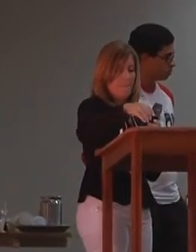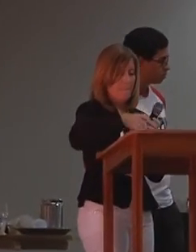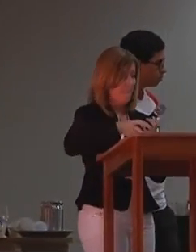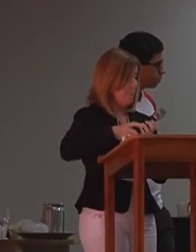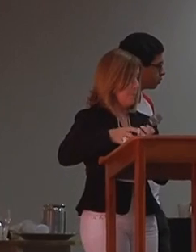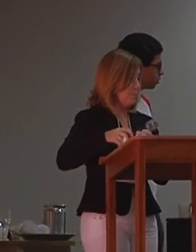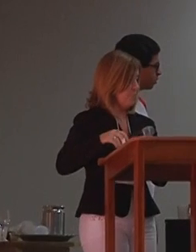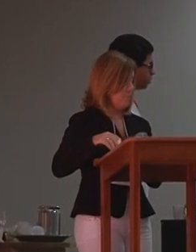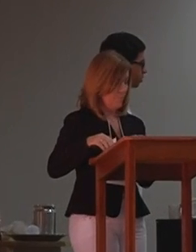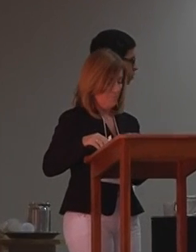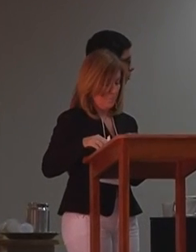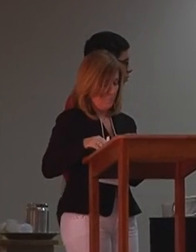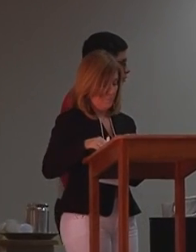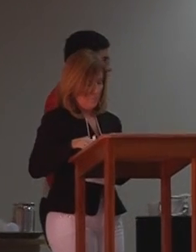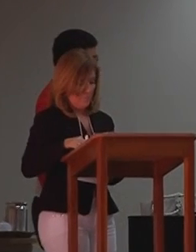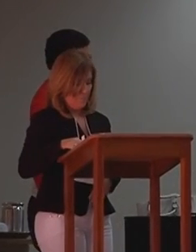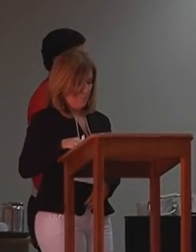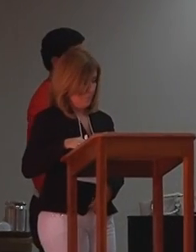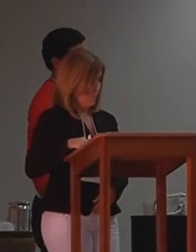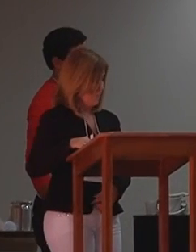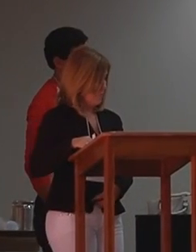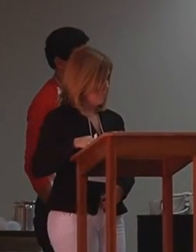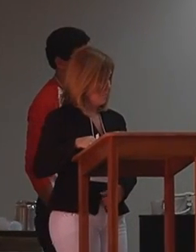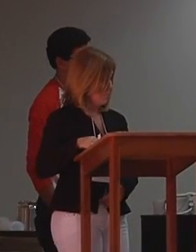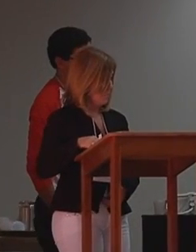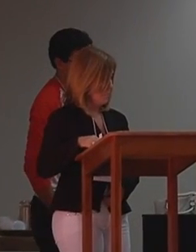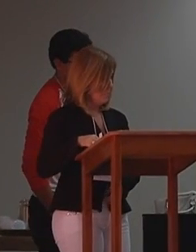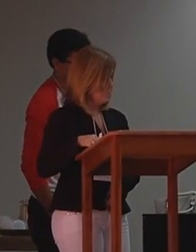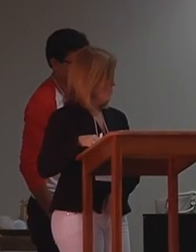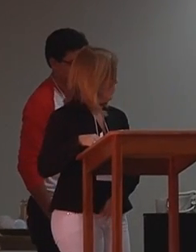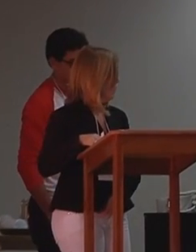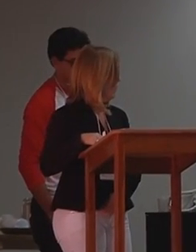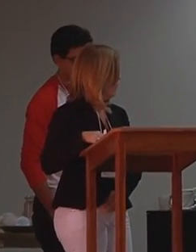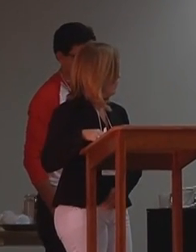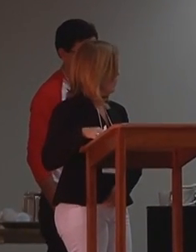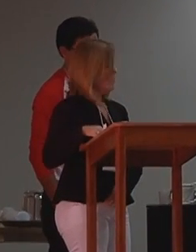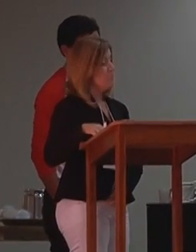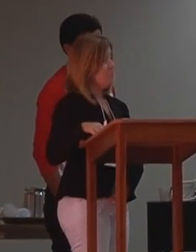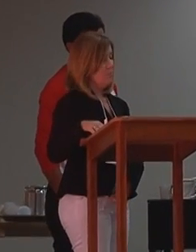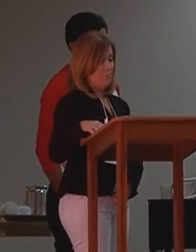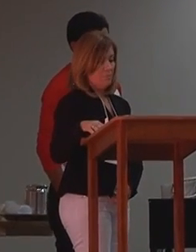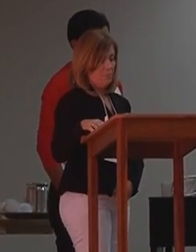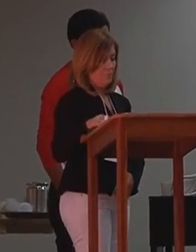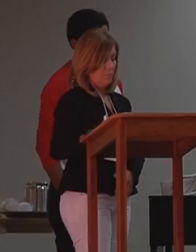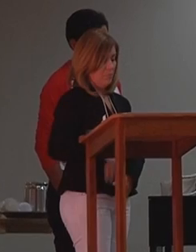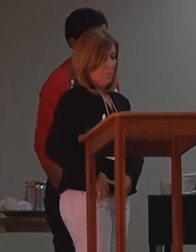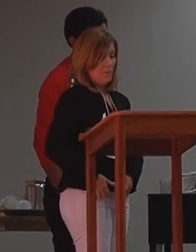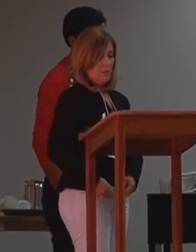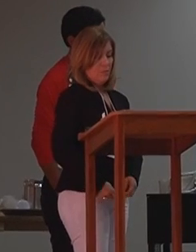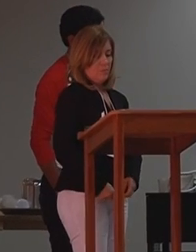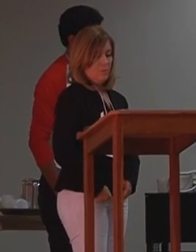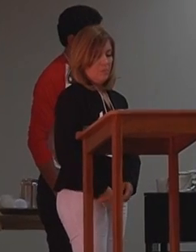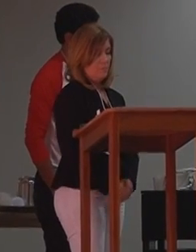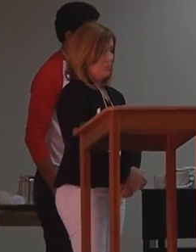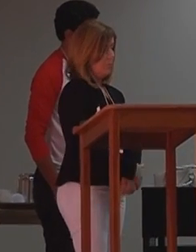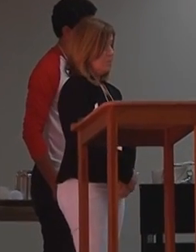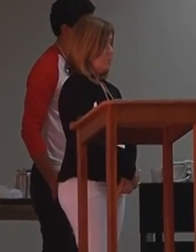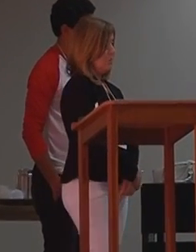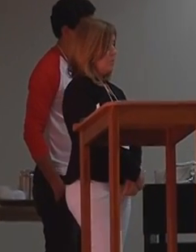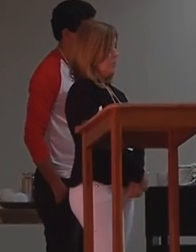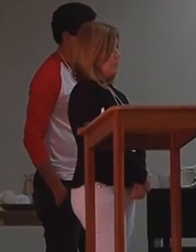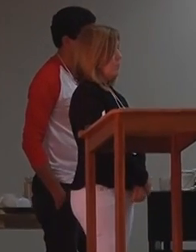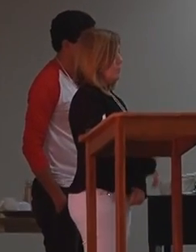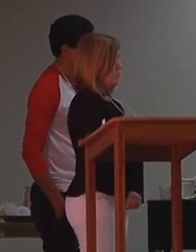Os assuntos estudantis, ele tem tido um crescimento vertiginoso e acelerado no